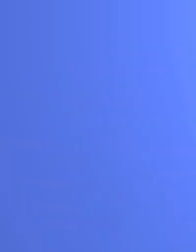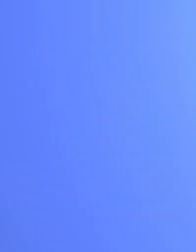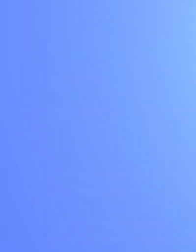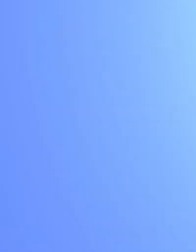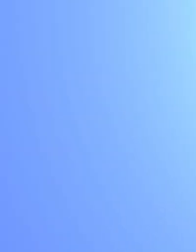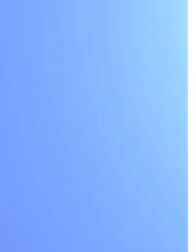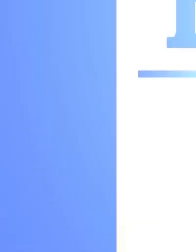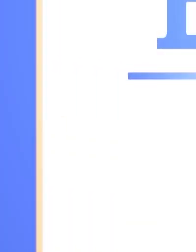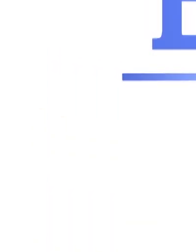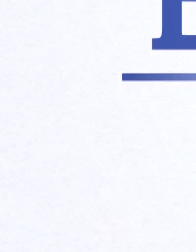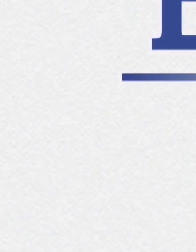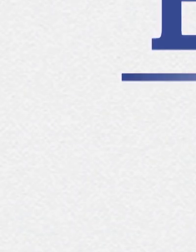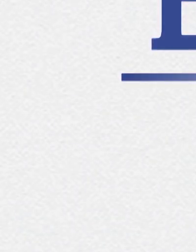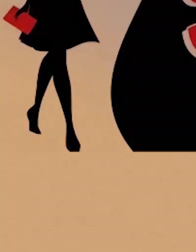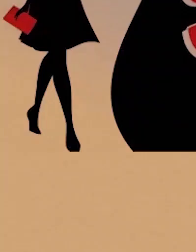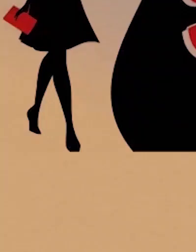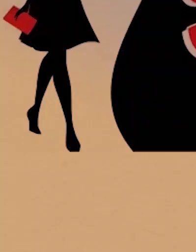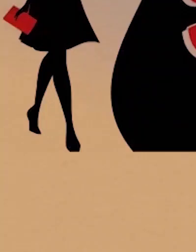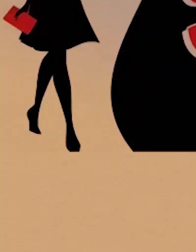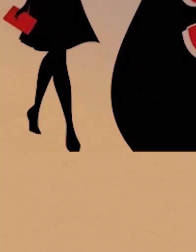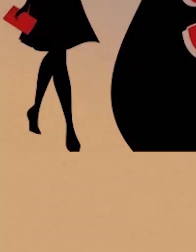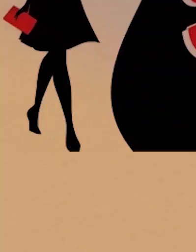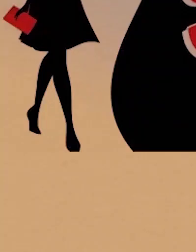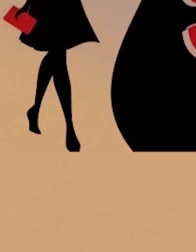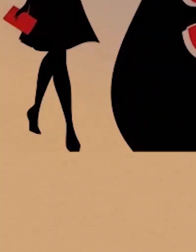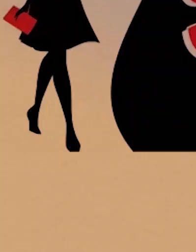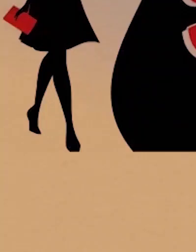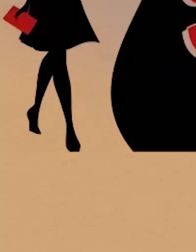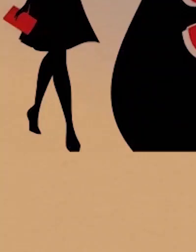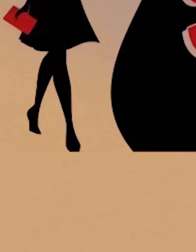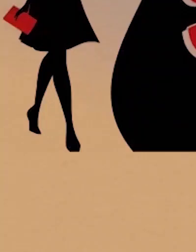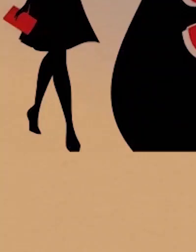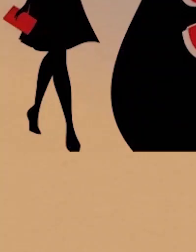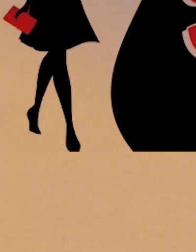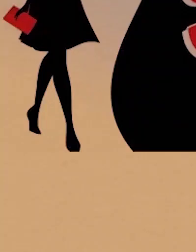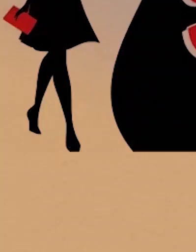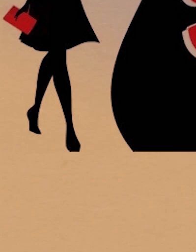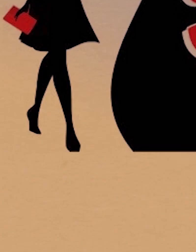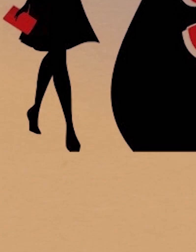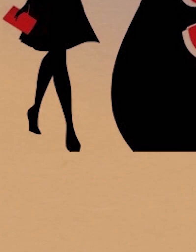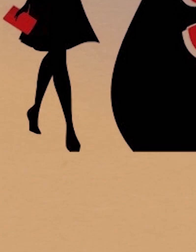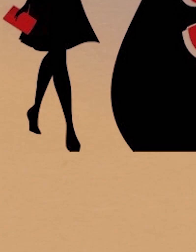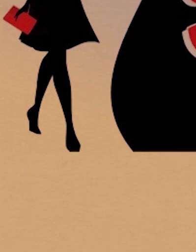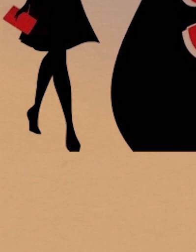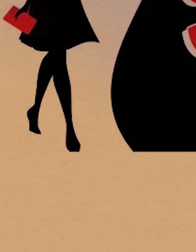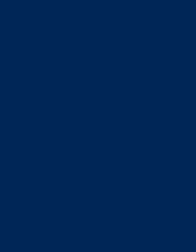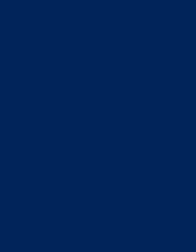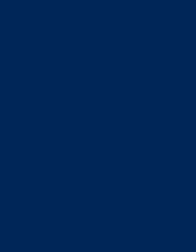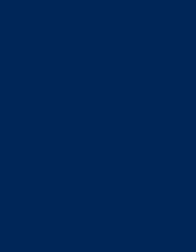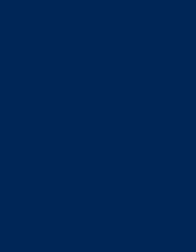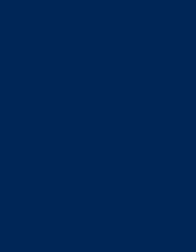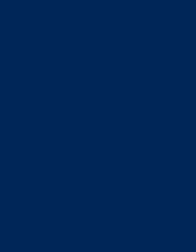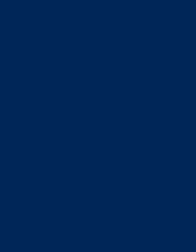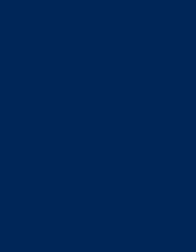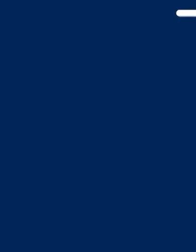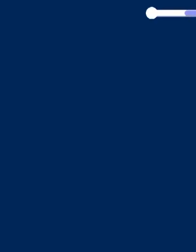o programa encontro semanal oferecimento beleza e cia a vida com mais estilo